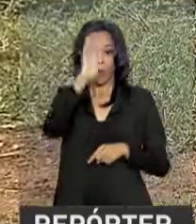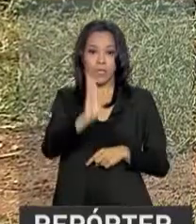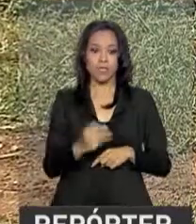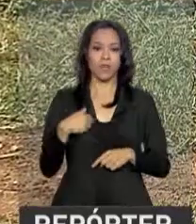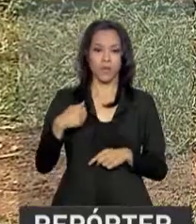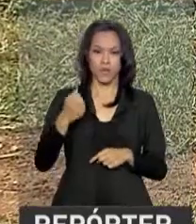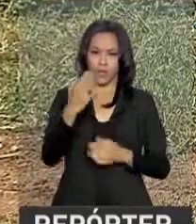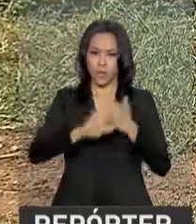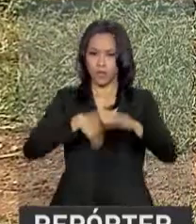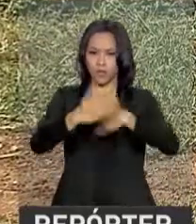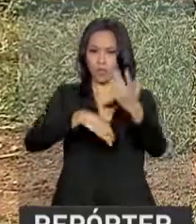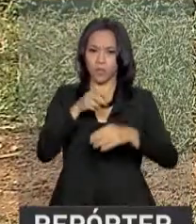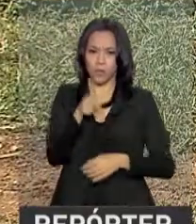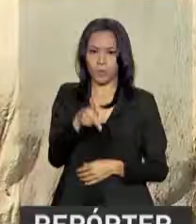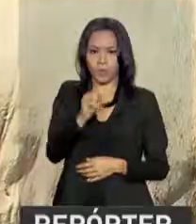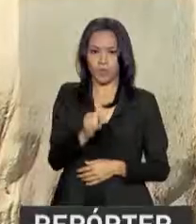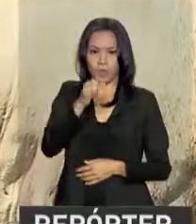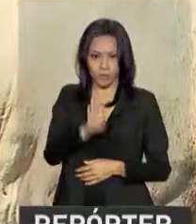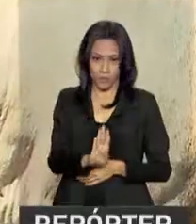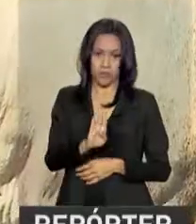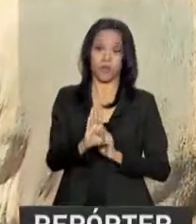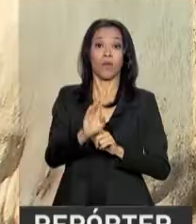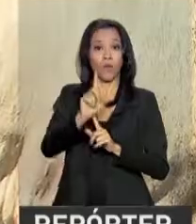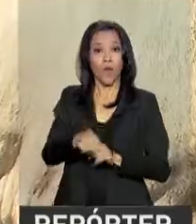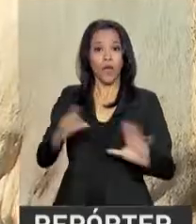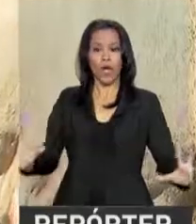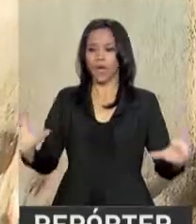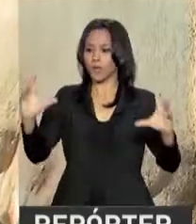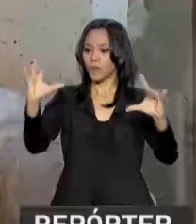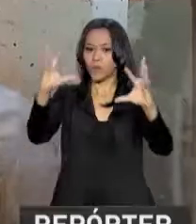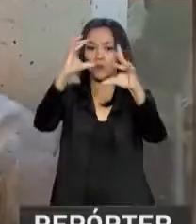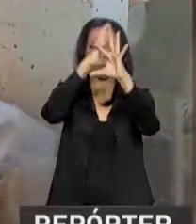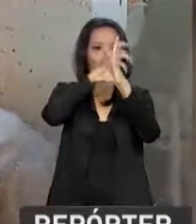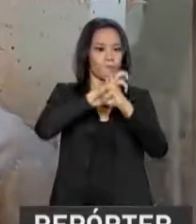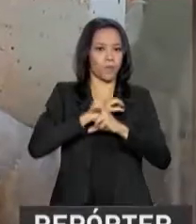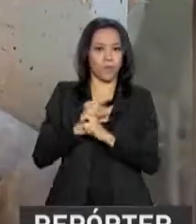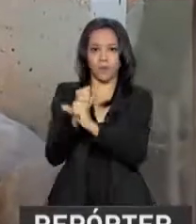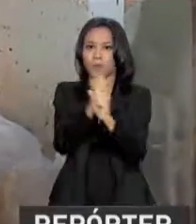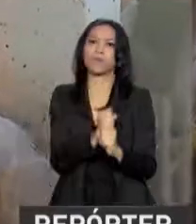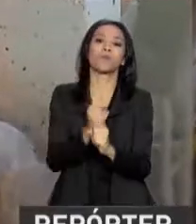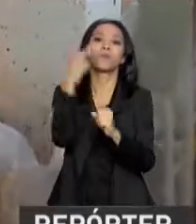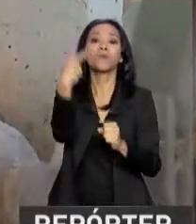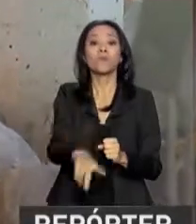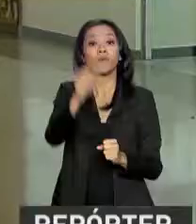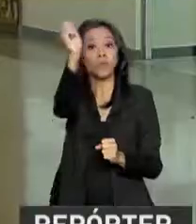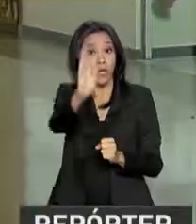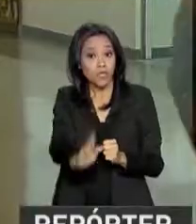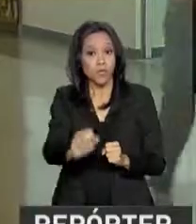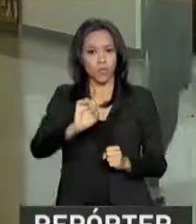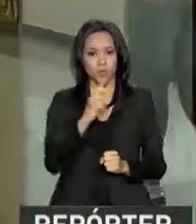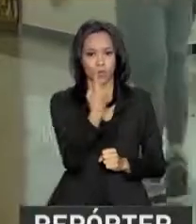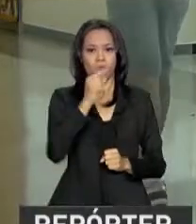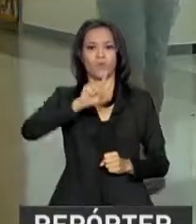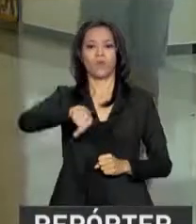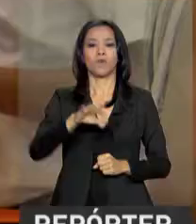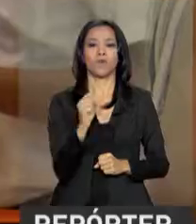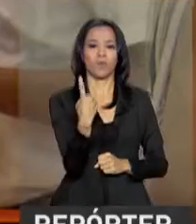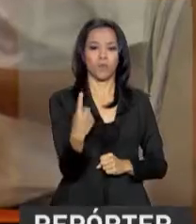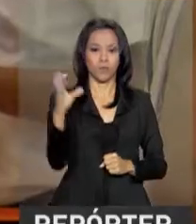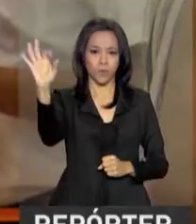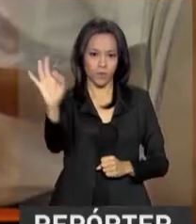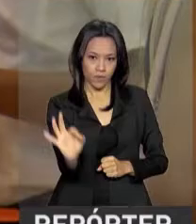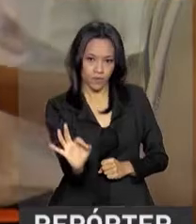com o crescimento do PIB, o Produto Interno Bruto, que é a soma de toda a riqueza produzida pelo país, em